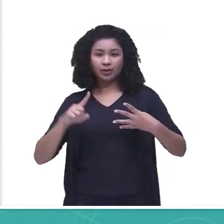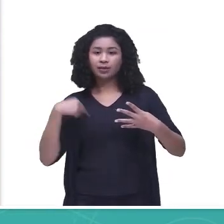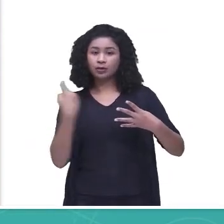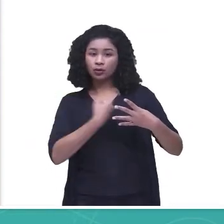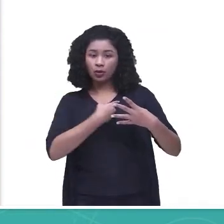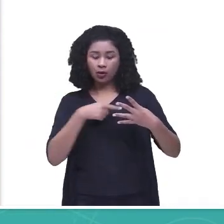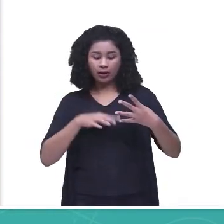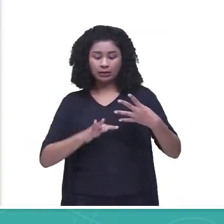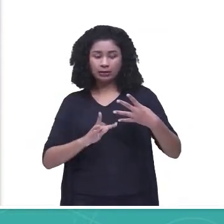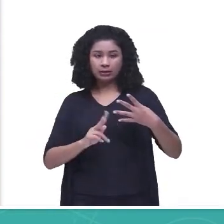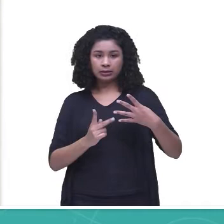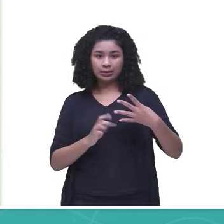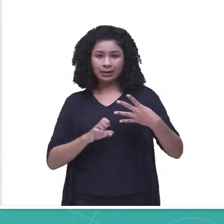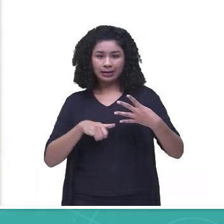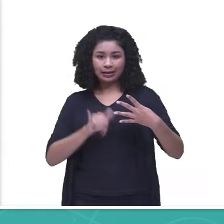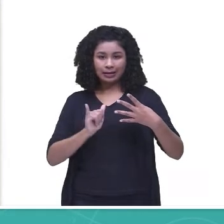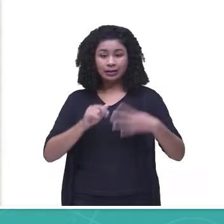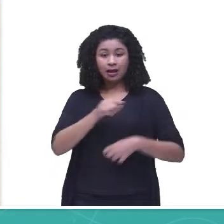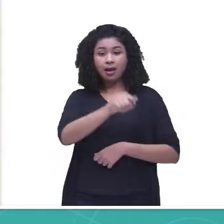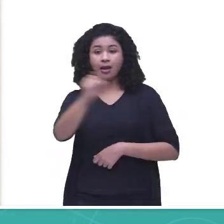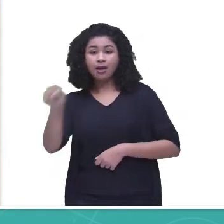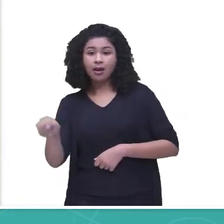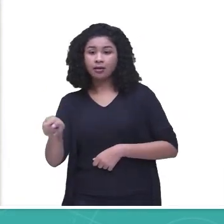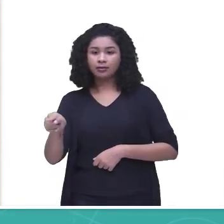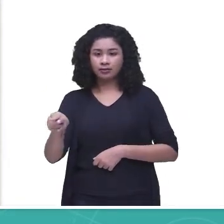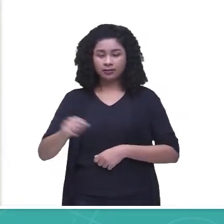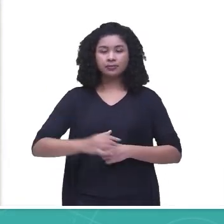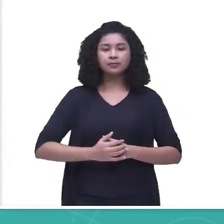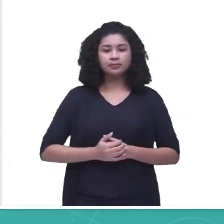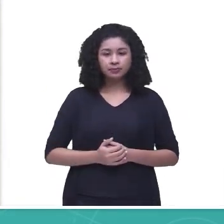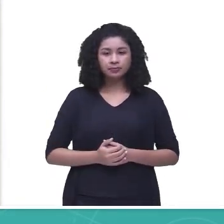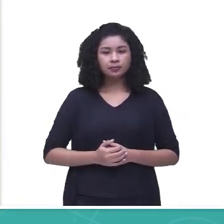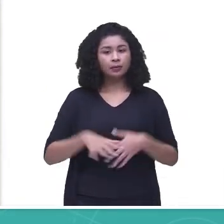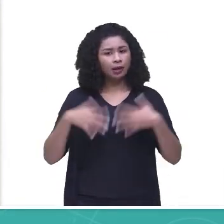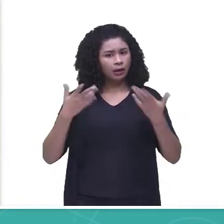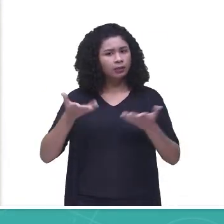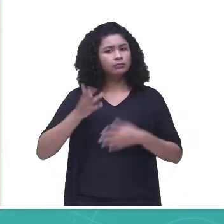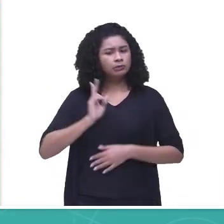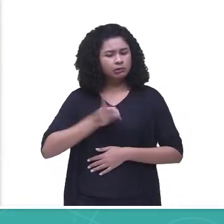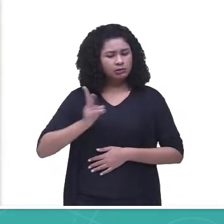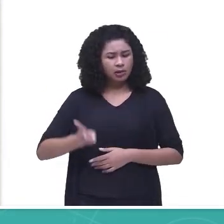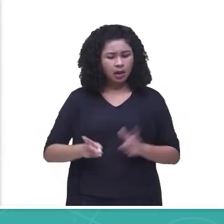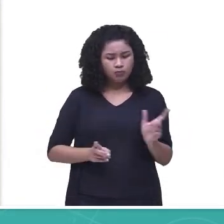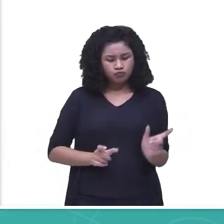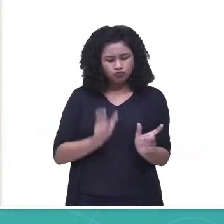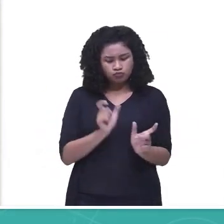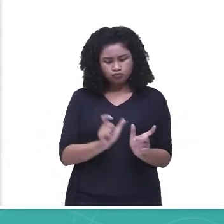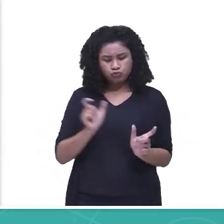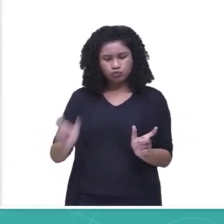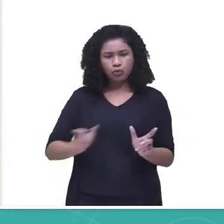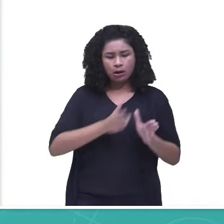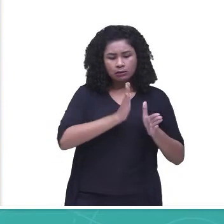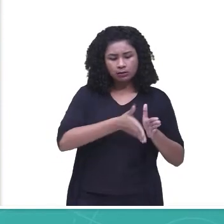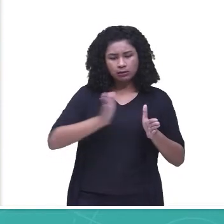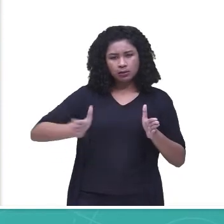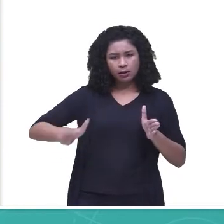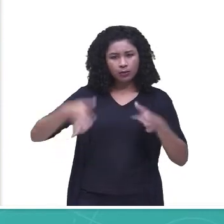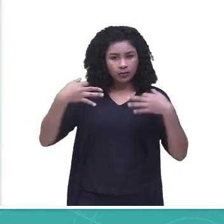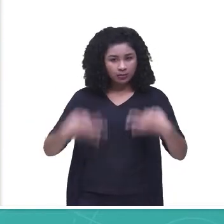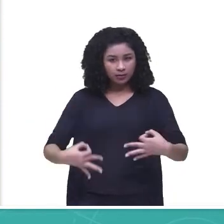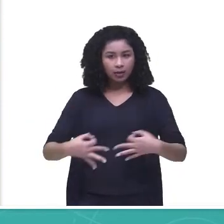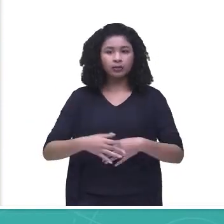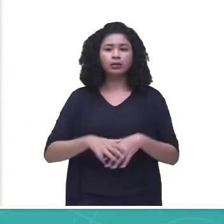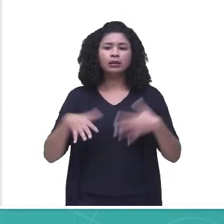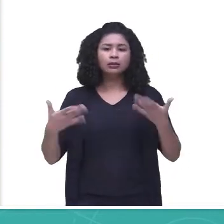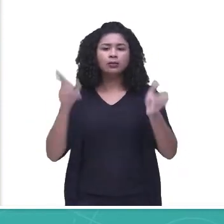they é eles ou elas, tá certo? Então, sempre essa estrutura aí. Não esqueçam, toda pergunta em língua inglesa